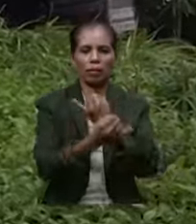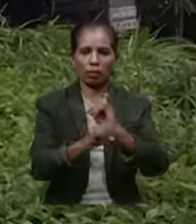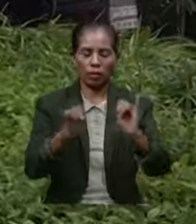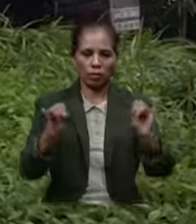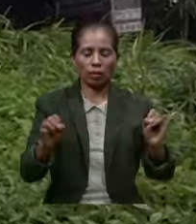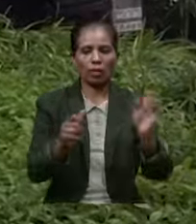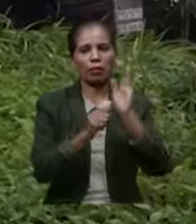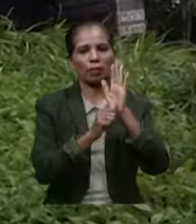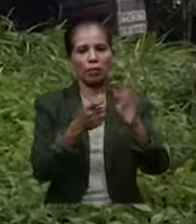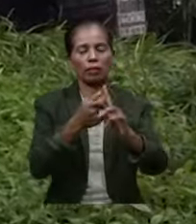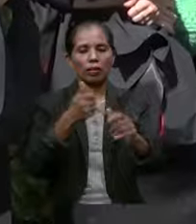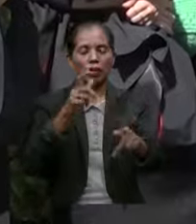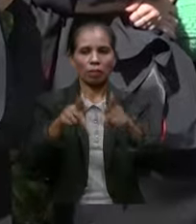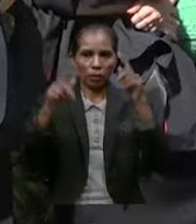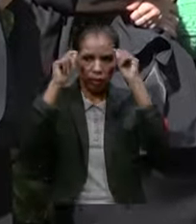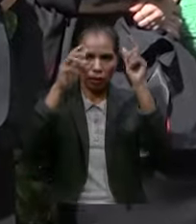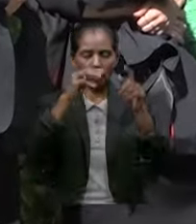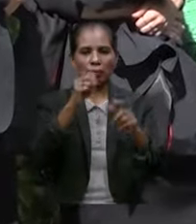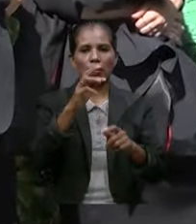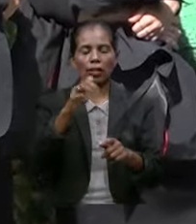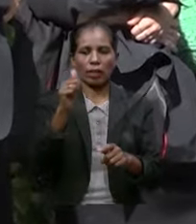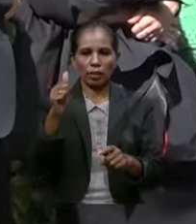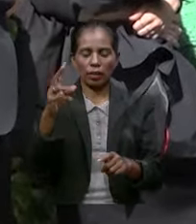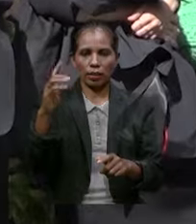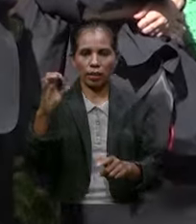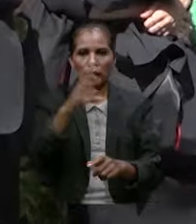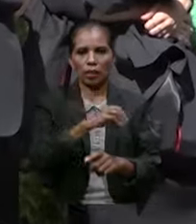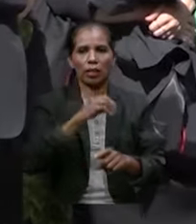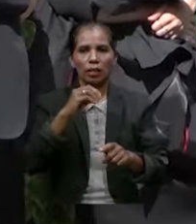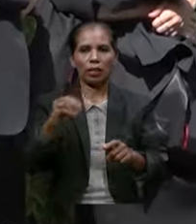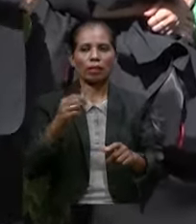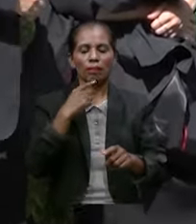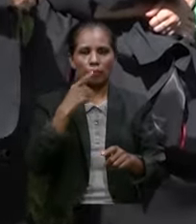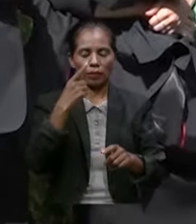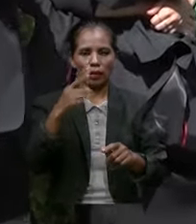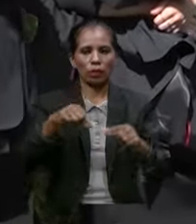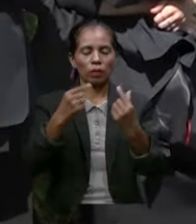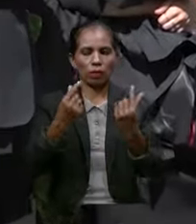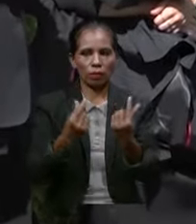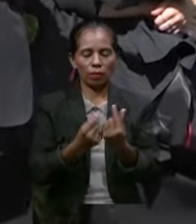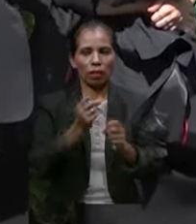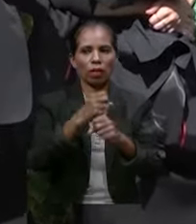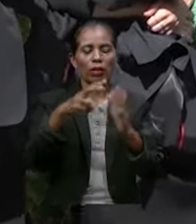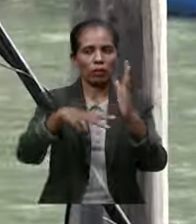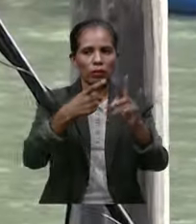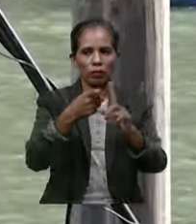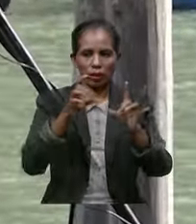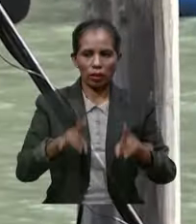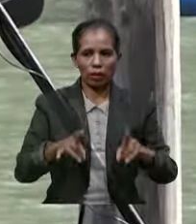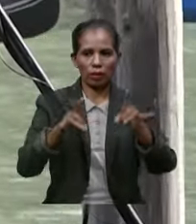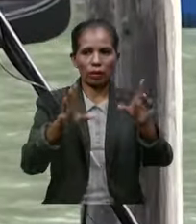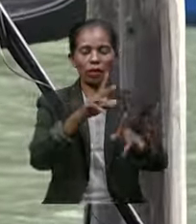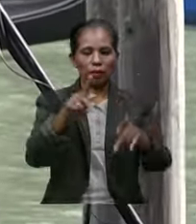No apresenta o artista Timoroan Maria Madeira, no apoia a Rússia curadora Natália King, com a equipa produtor filme Rússia Austrália,